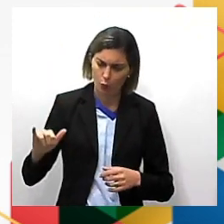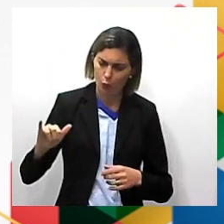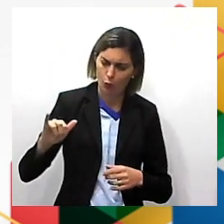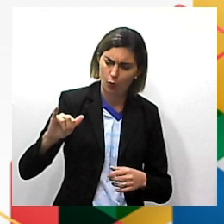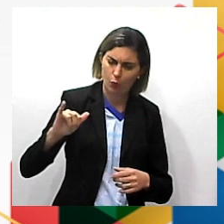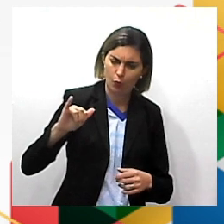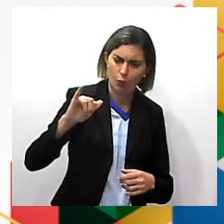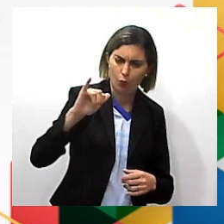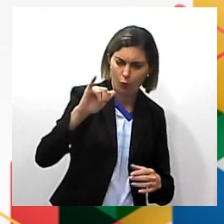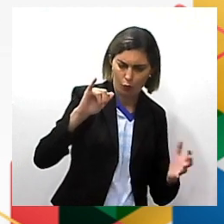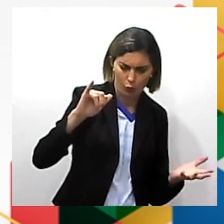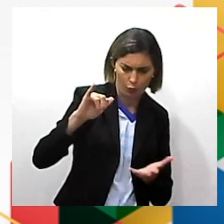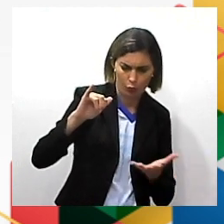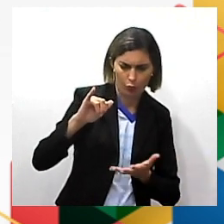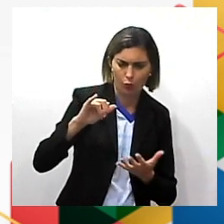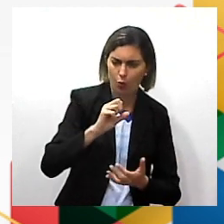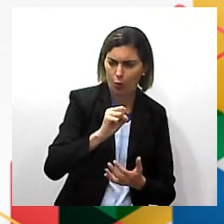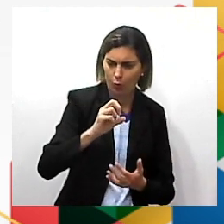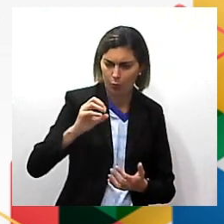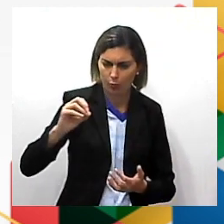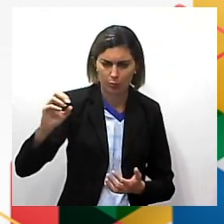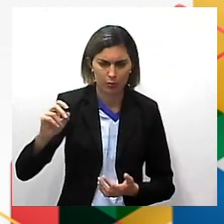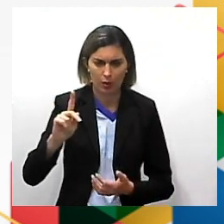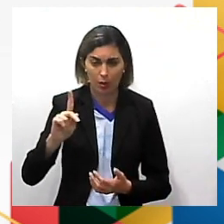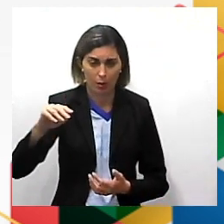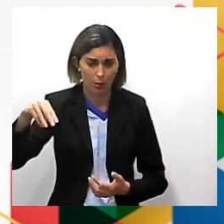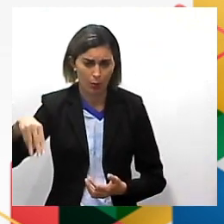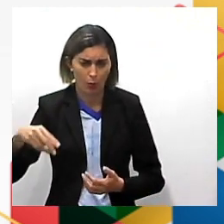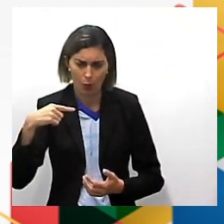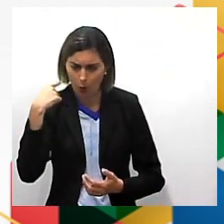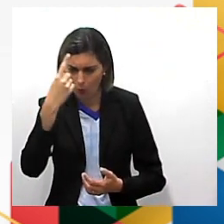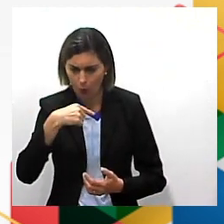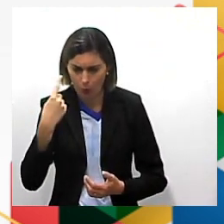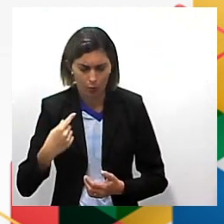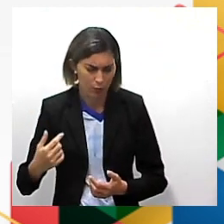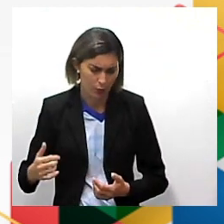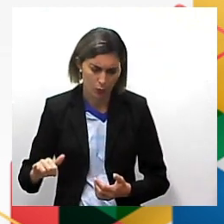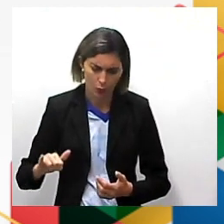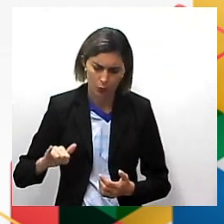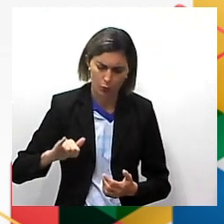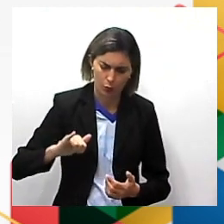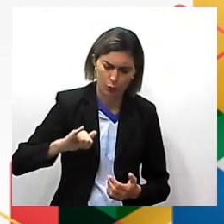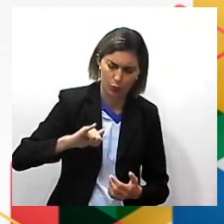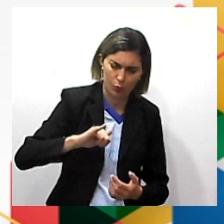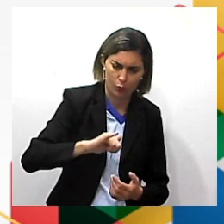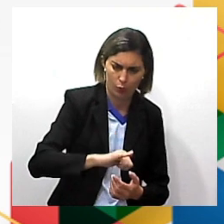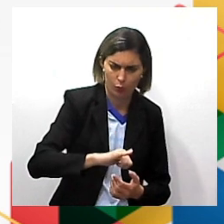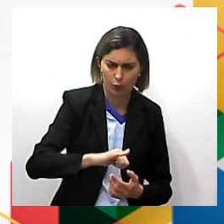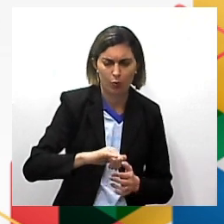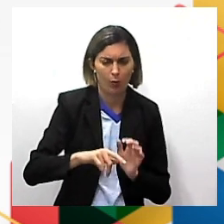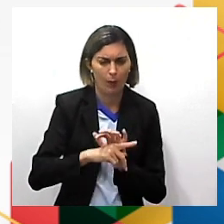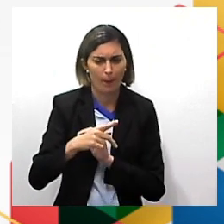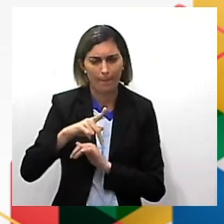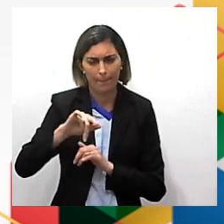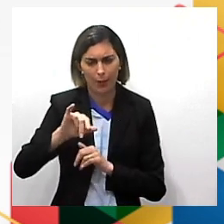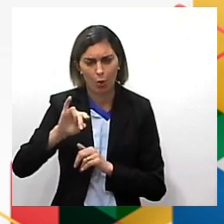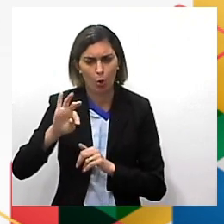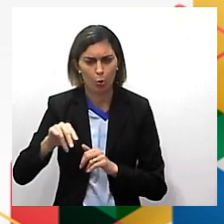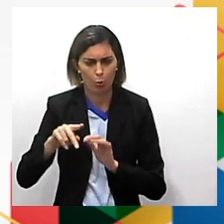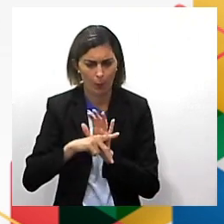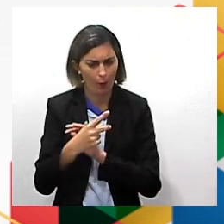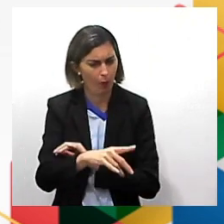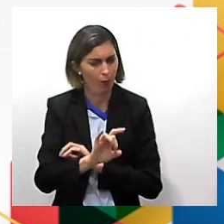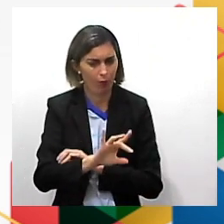aumenta até atingir 800 km por hora. A partir daí, o piloto automático é acionado e